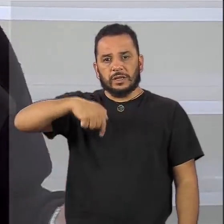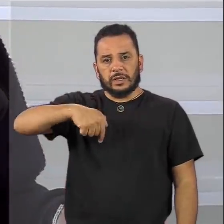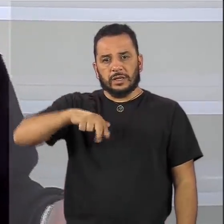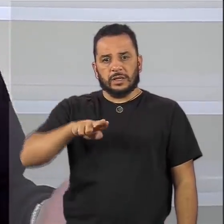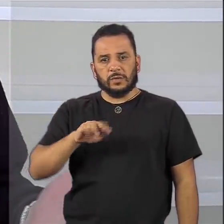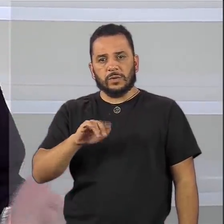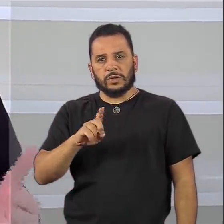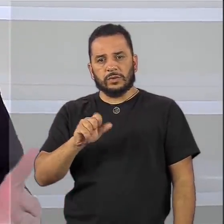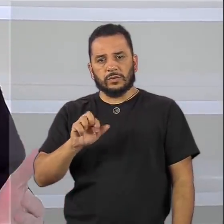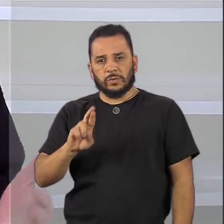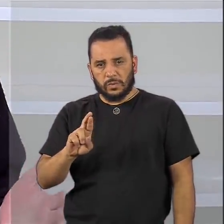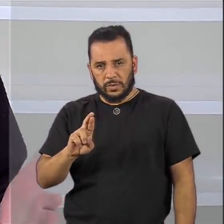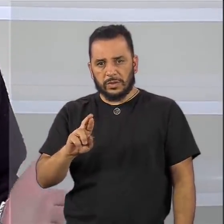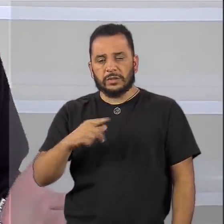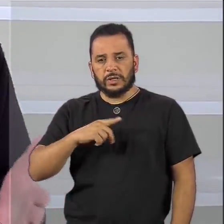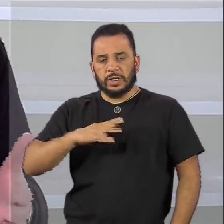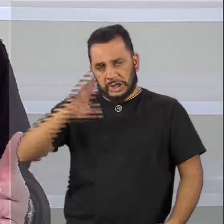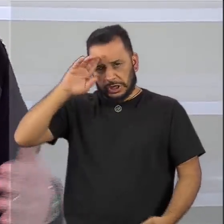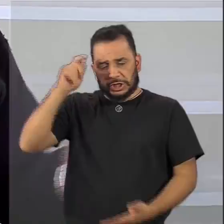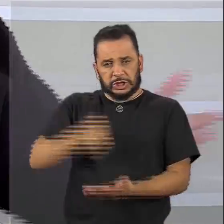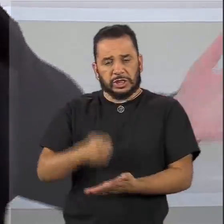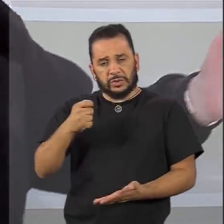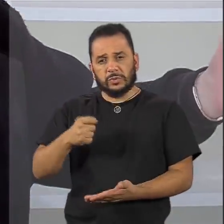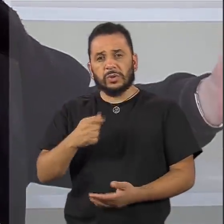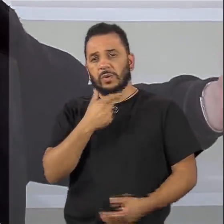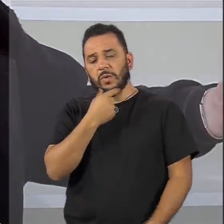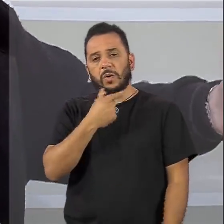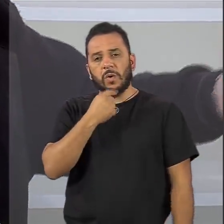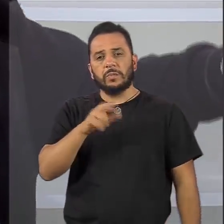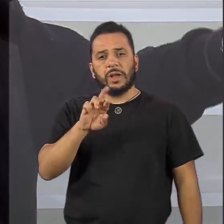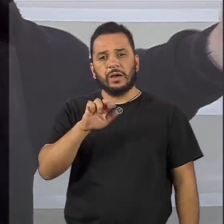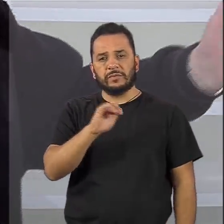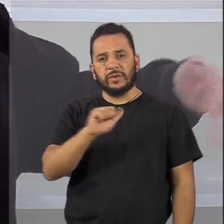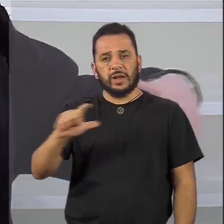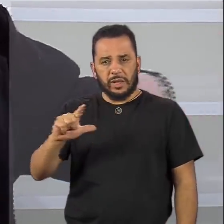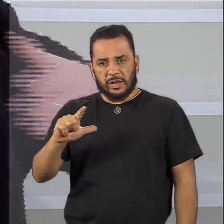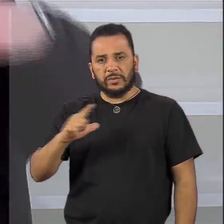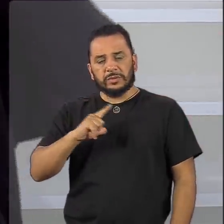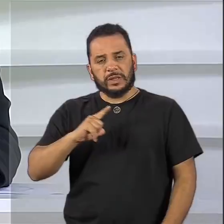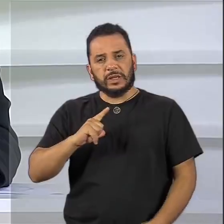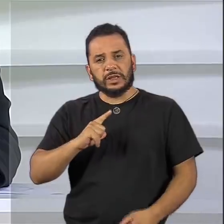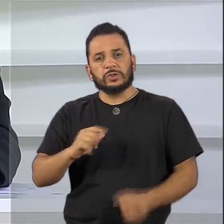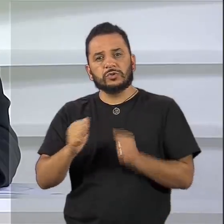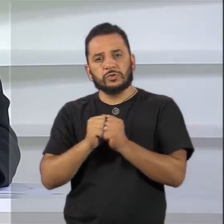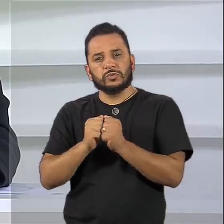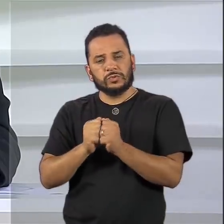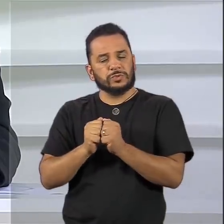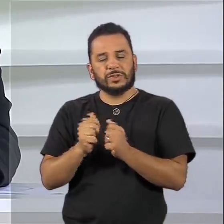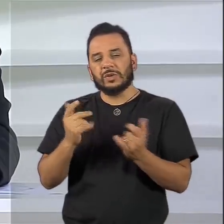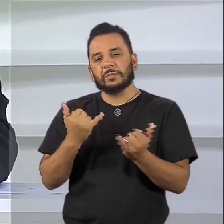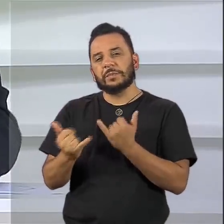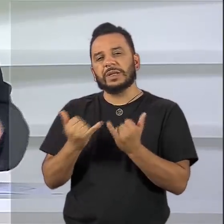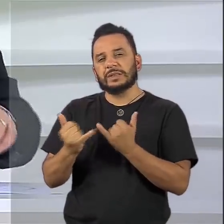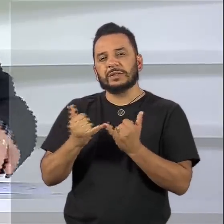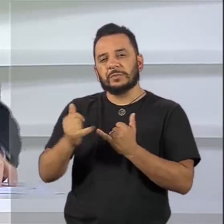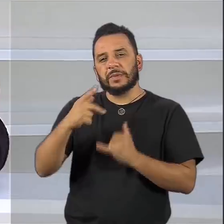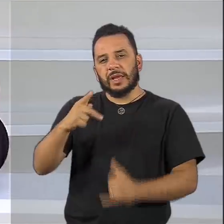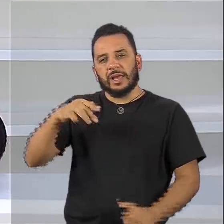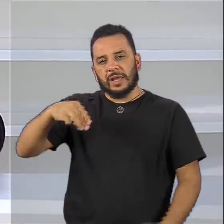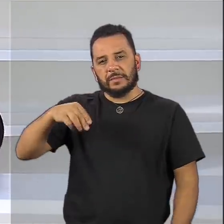com o Rafael Correa para um centrista, saiu com Lenin. PMDBista. Saiu com Lenin. Ainda por cima com Lenin. Com Lenin.